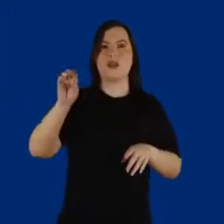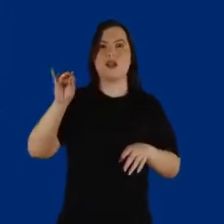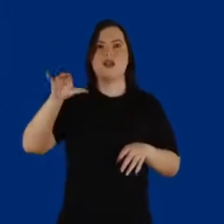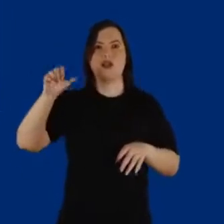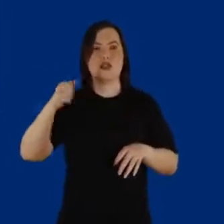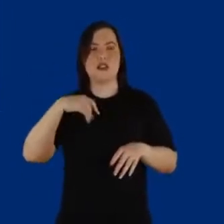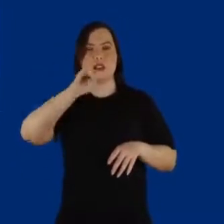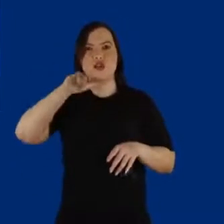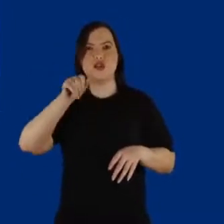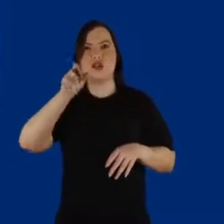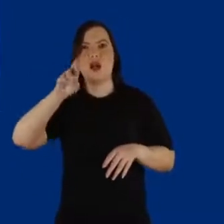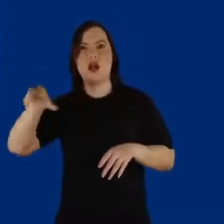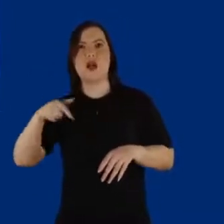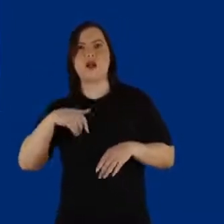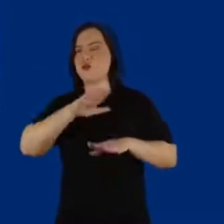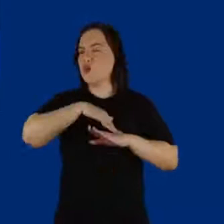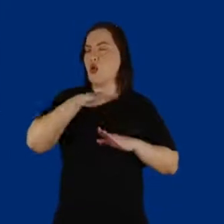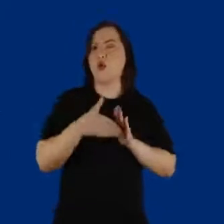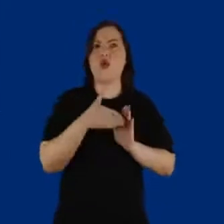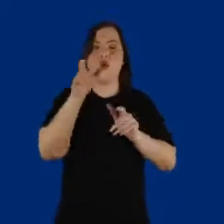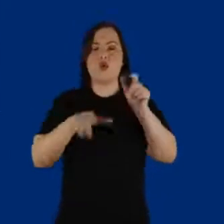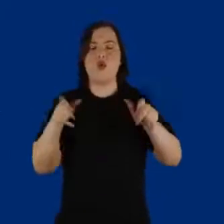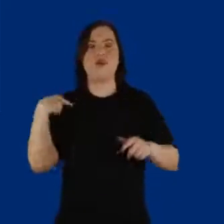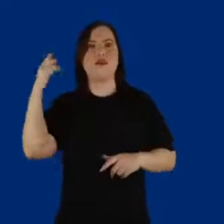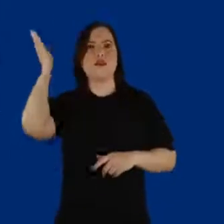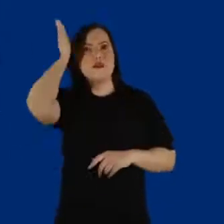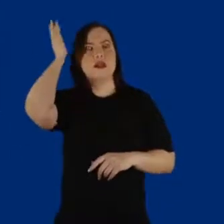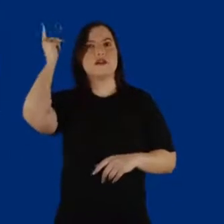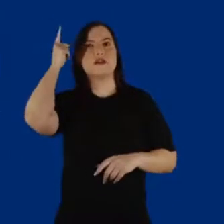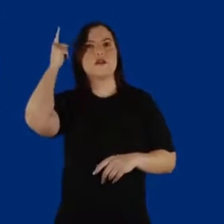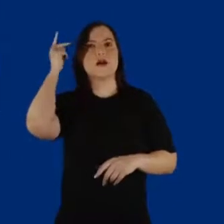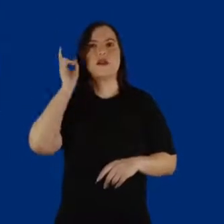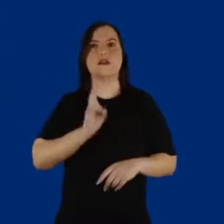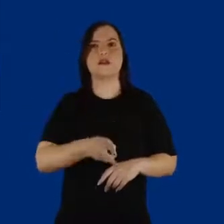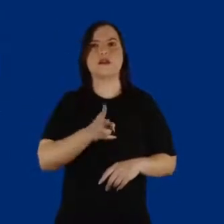Jair, agradecer a todo o grupo do SESC de São Paulo, sempre